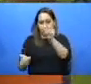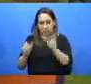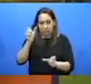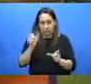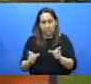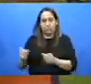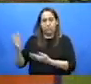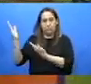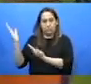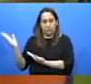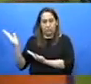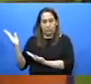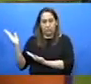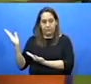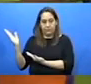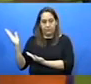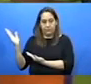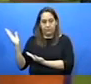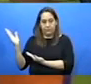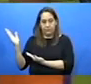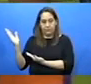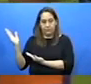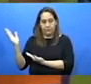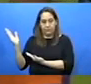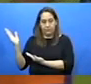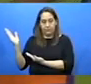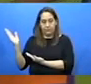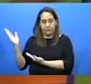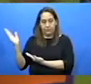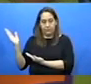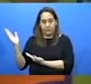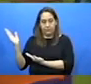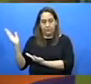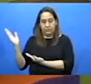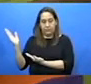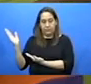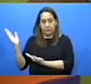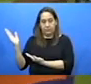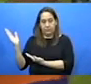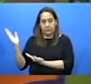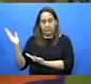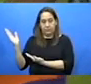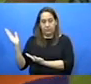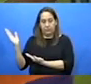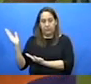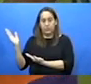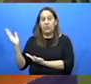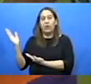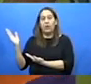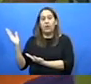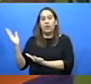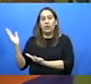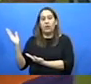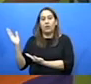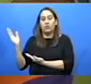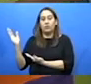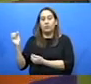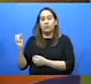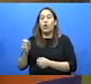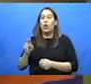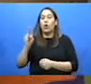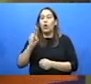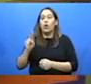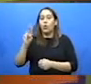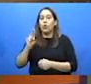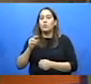exemplo de como pode ser feito. Isso são tubos de ensaio, viu, turminha do segundo ano? É esse tubinho fininho, tá? A